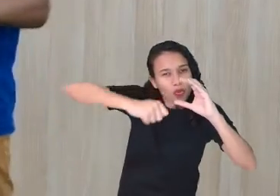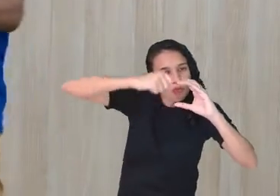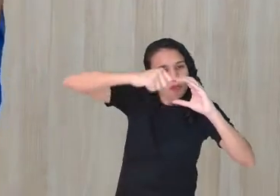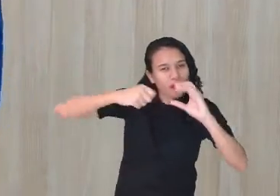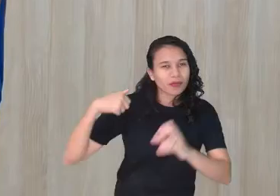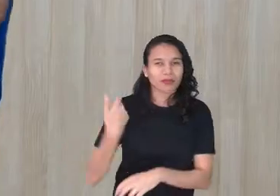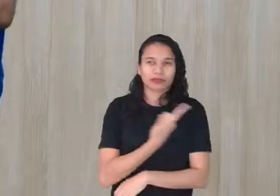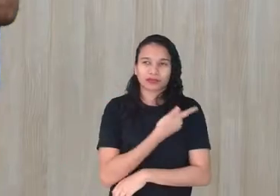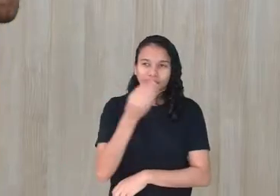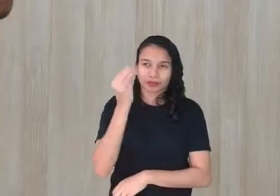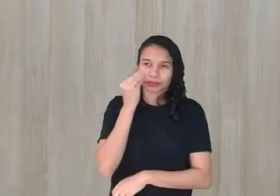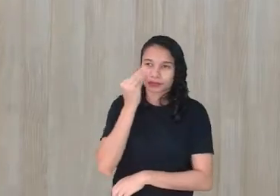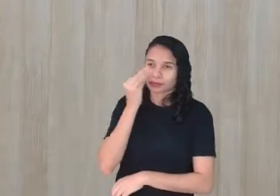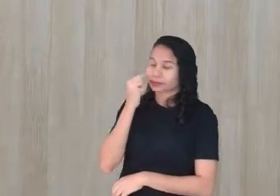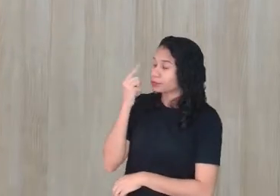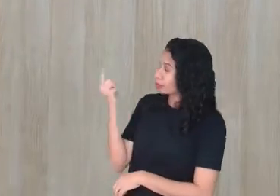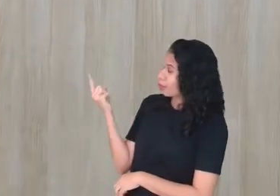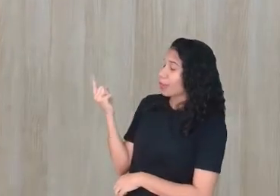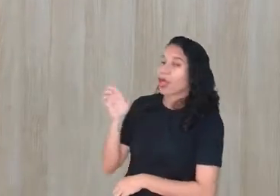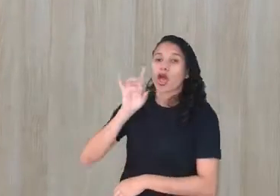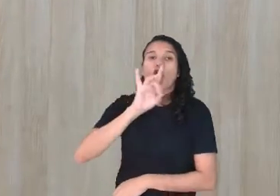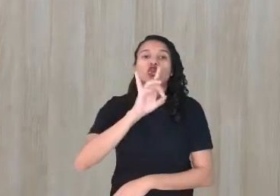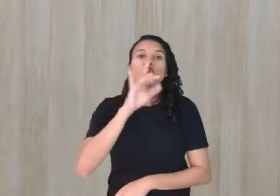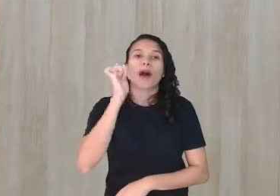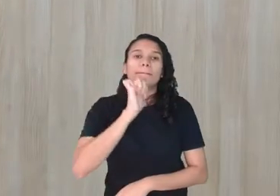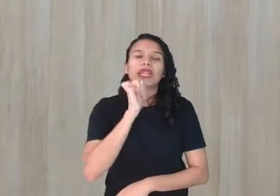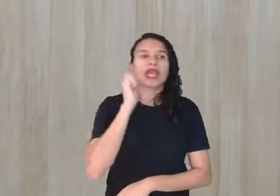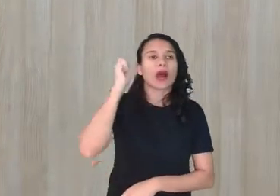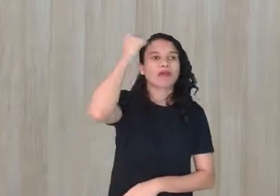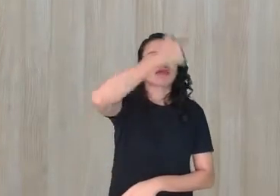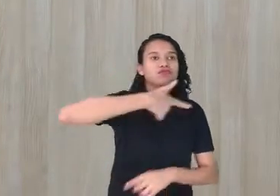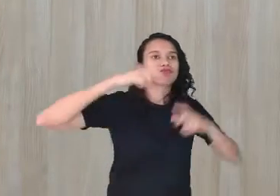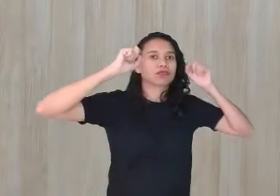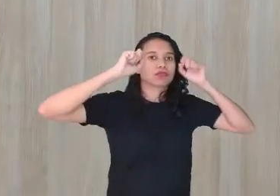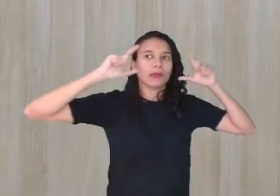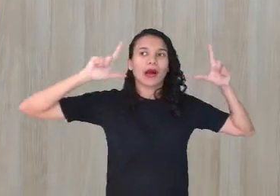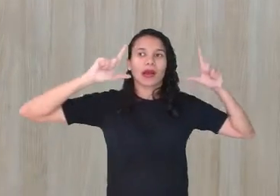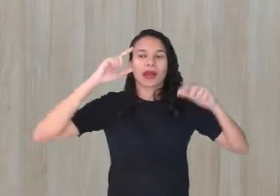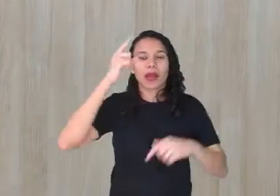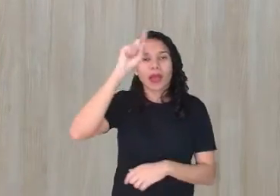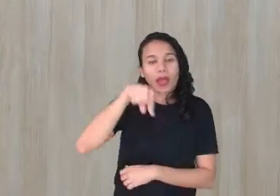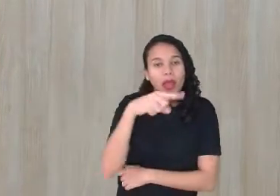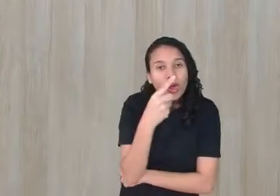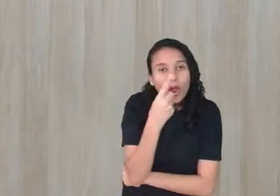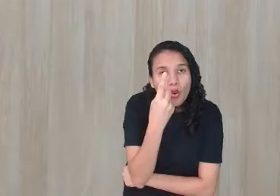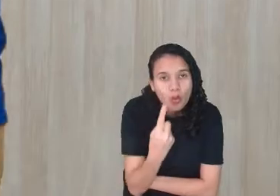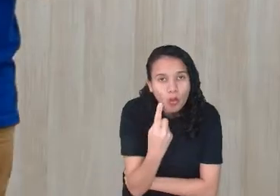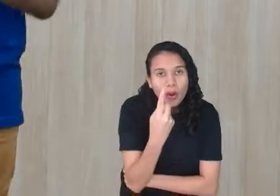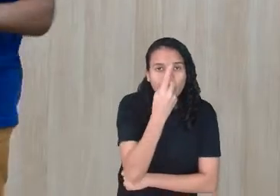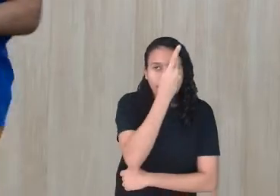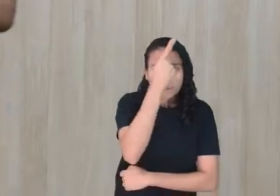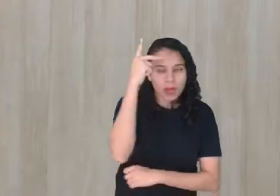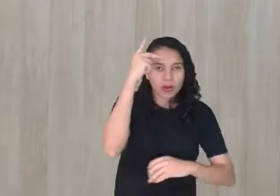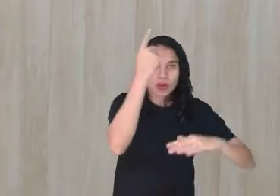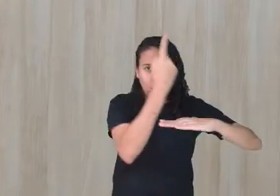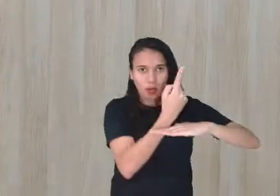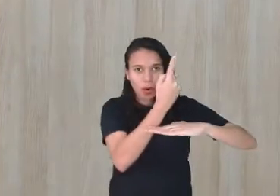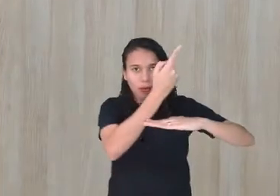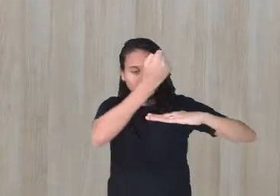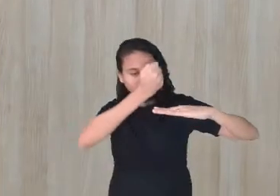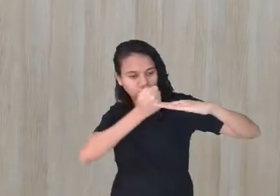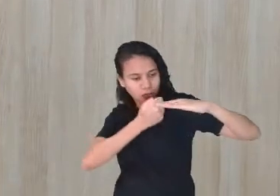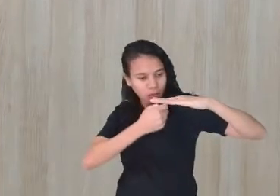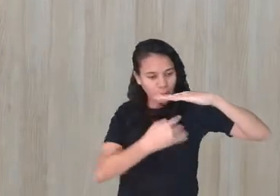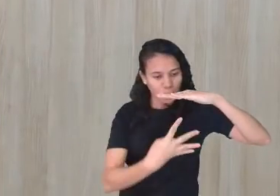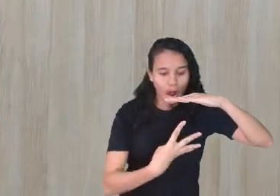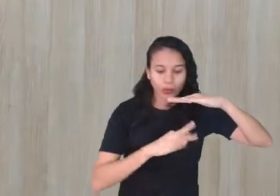observou aqui, observe no vídeo que eu tenho só essa menininha aqui, ela é uma pessoa no total de